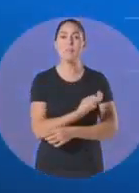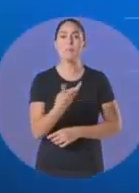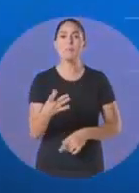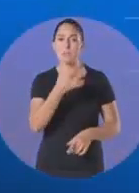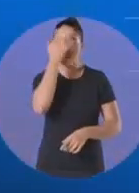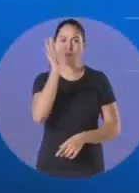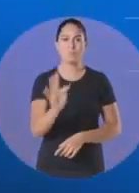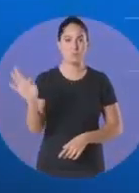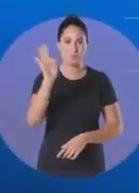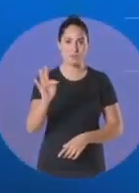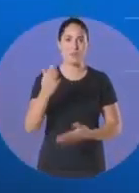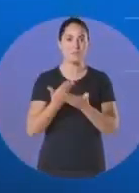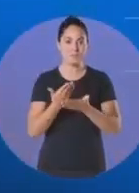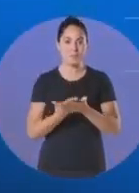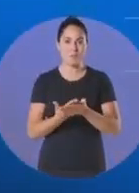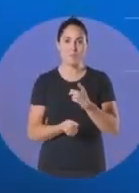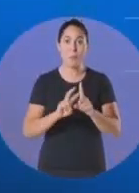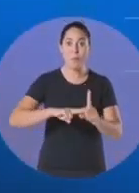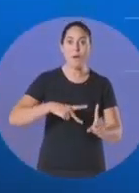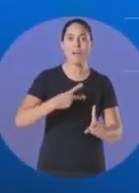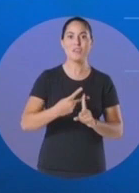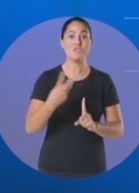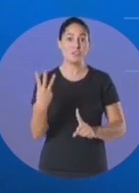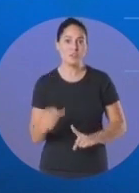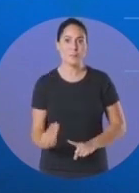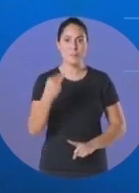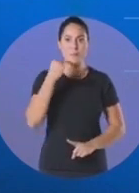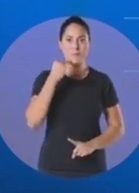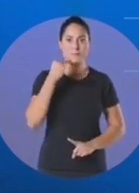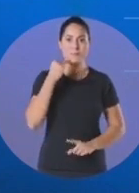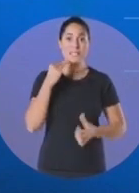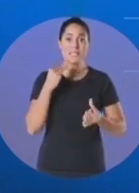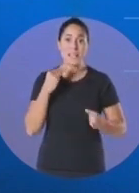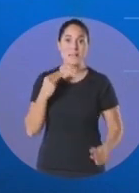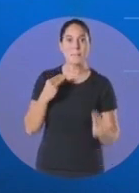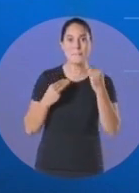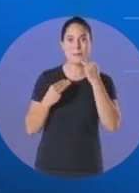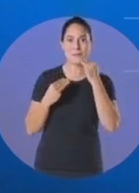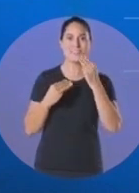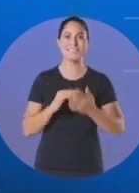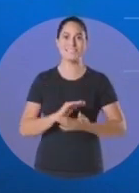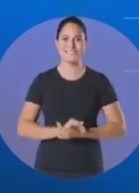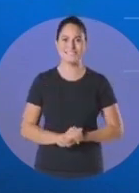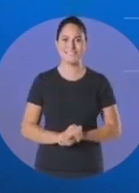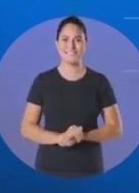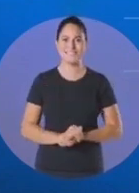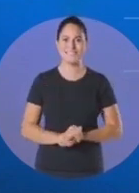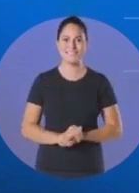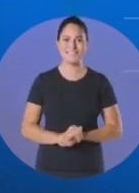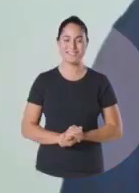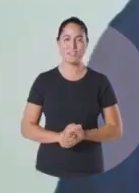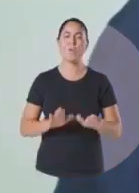E a quantidade de pessoas no ensino superior quase duplicou, de 3 milhões e 500 mil para 6 milhões e 300